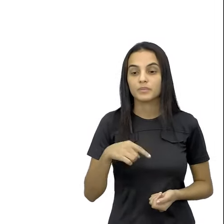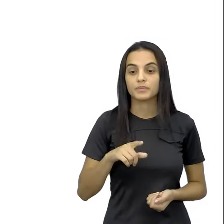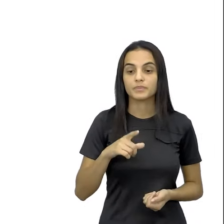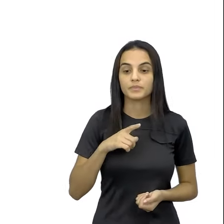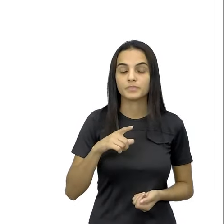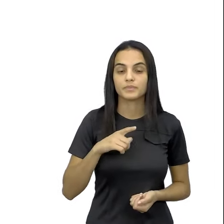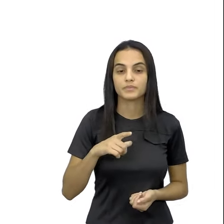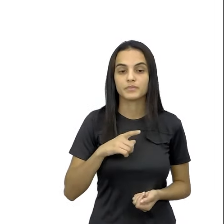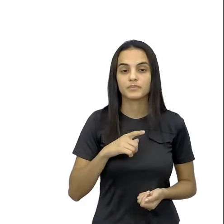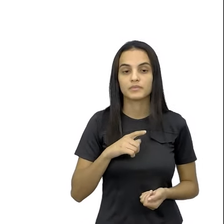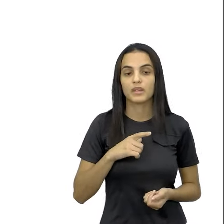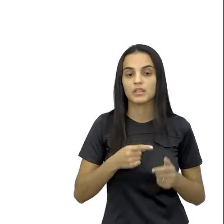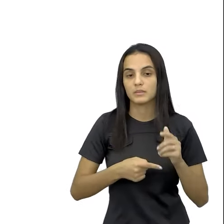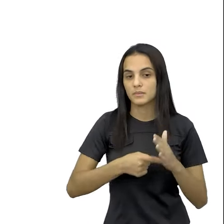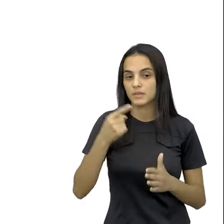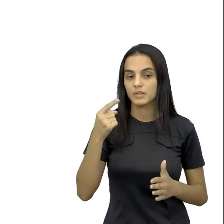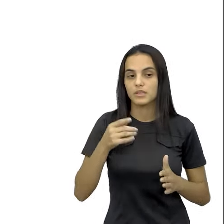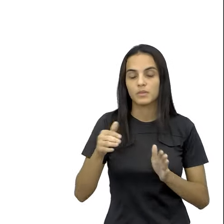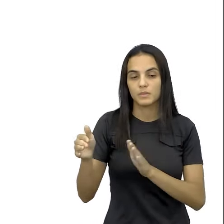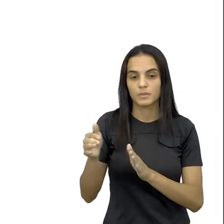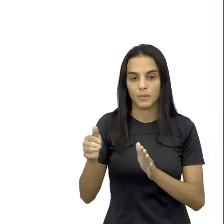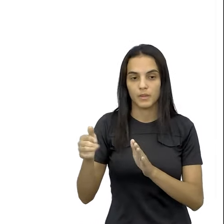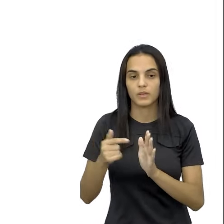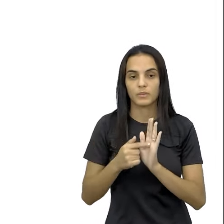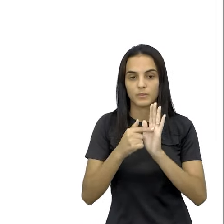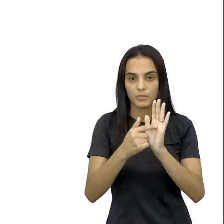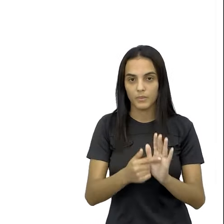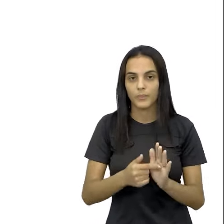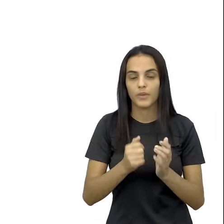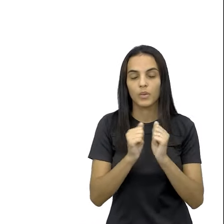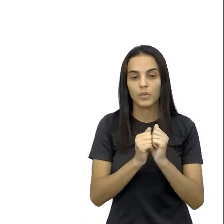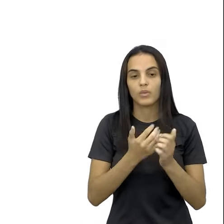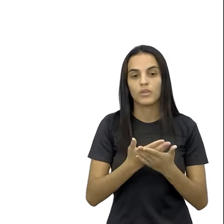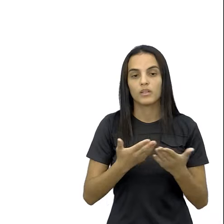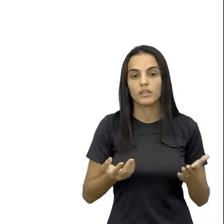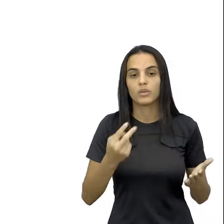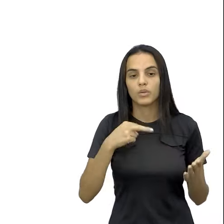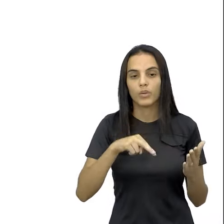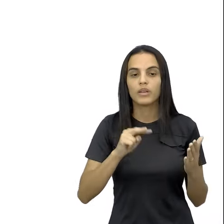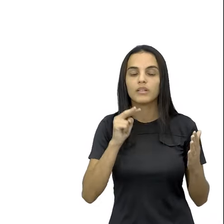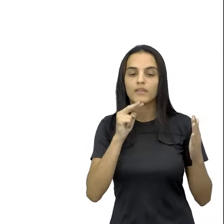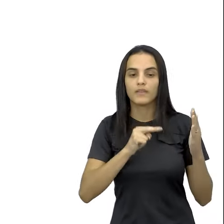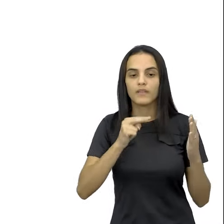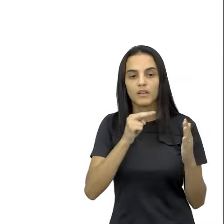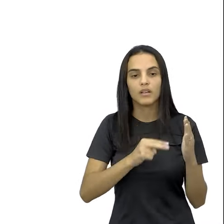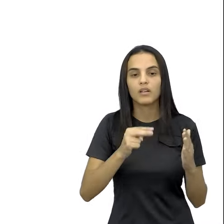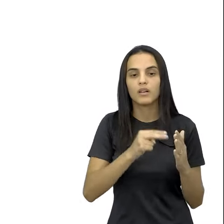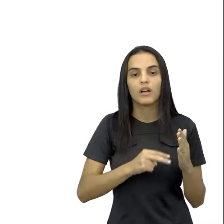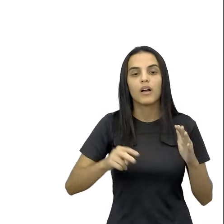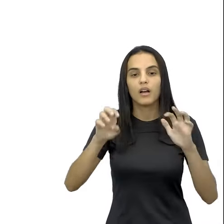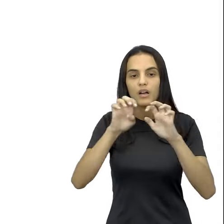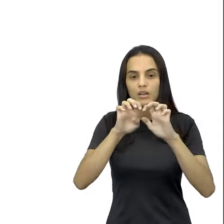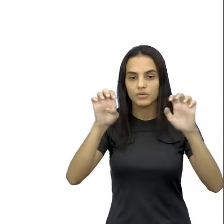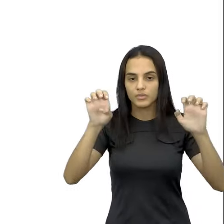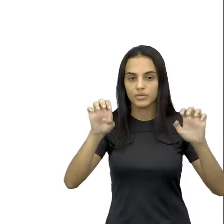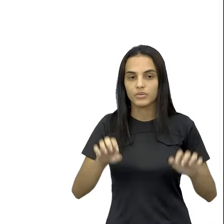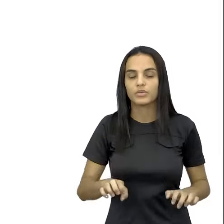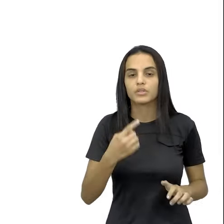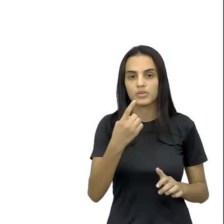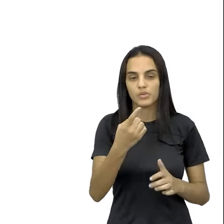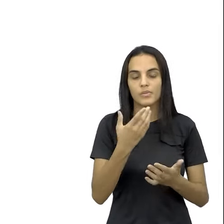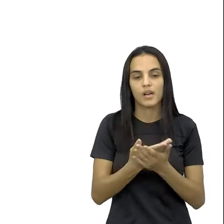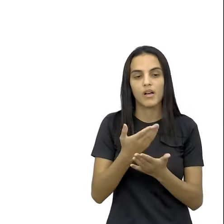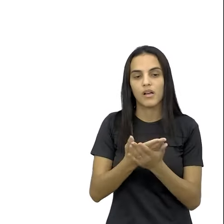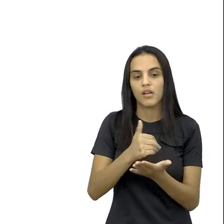aqui nesse primeiro momento que eu trouxe, né, com vocês, da gente vendo assim, né, a estrutura de uma aula, de